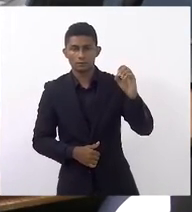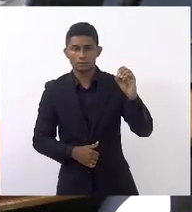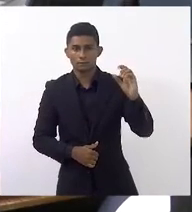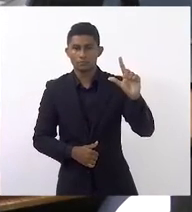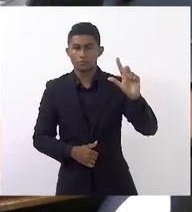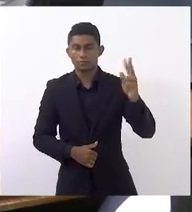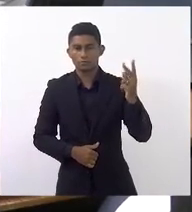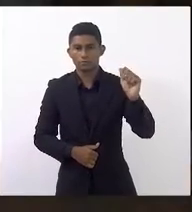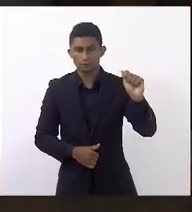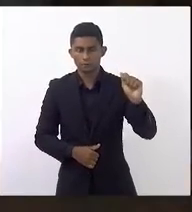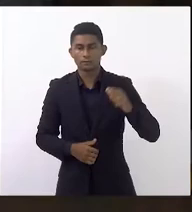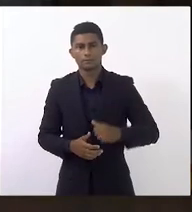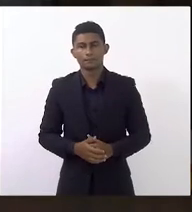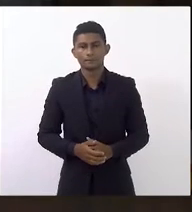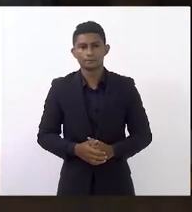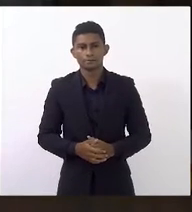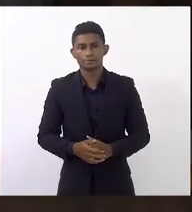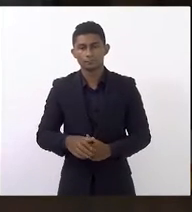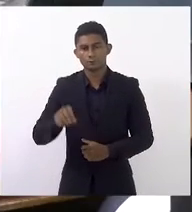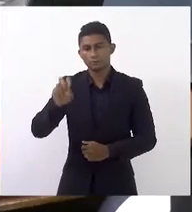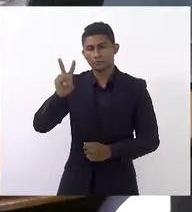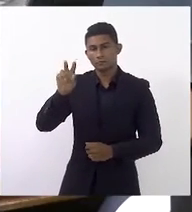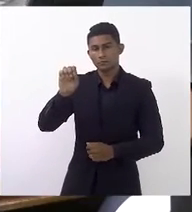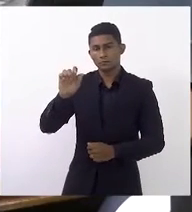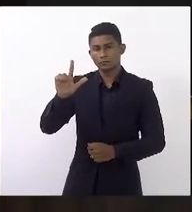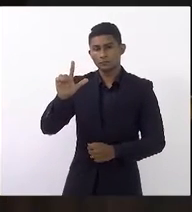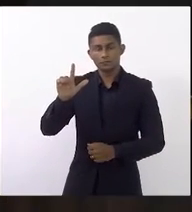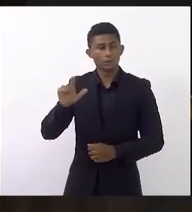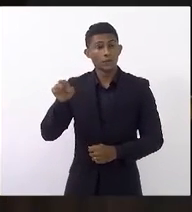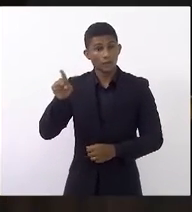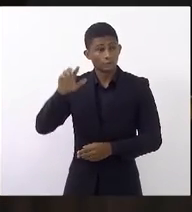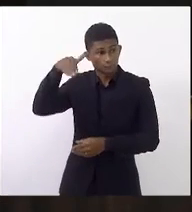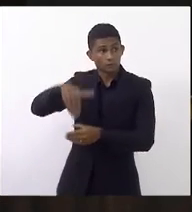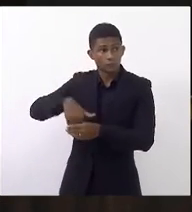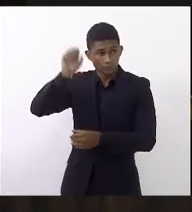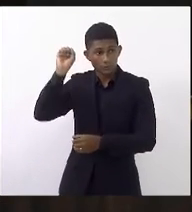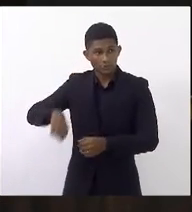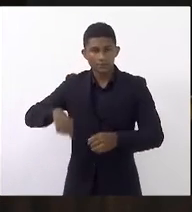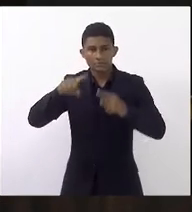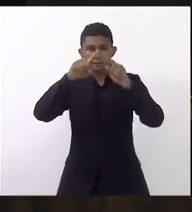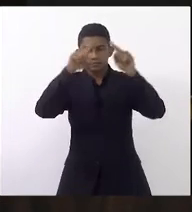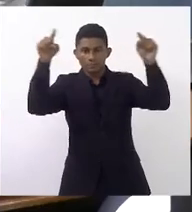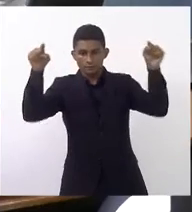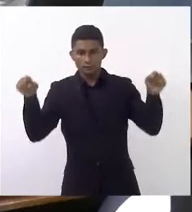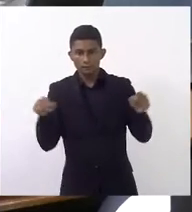Deputado Val Ceasa. Já votou sim no painel.